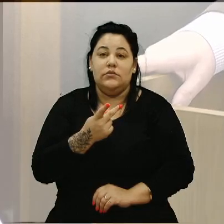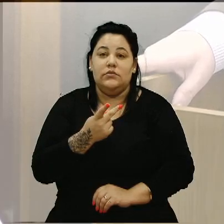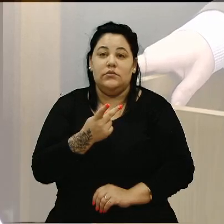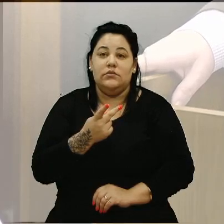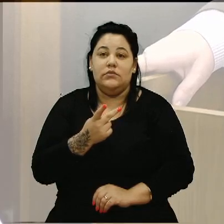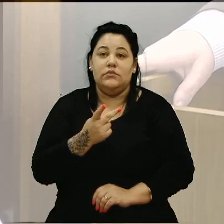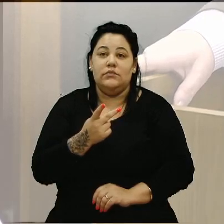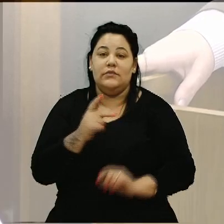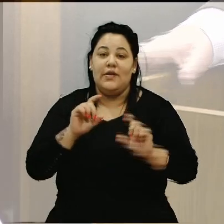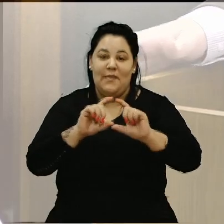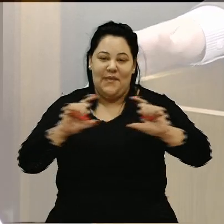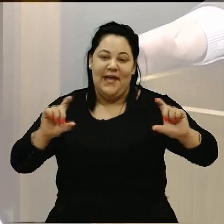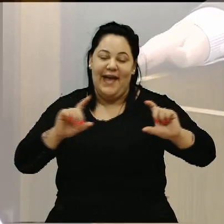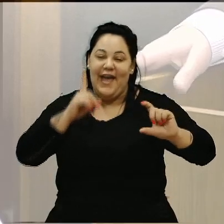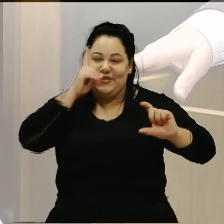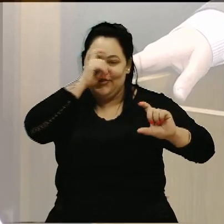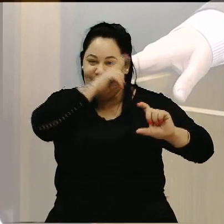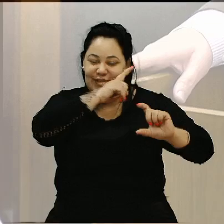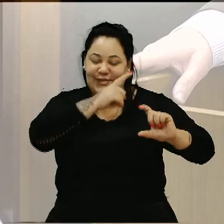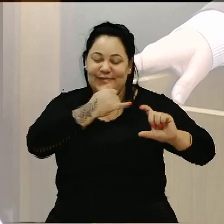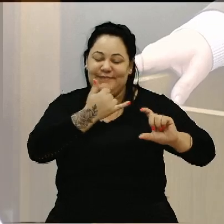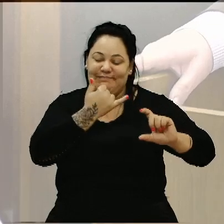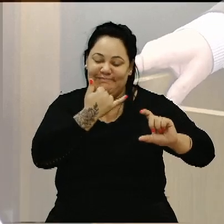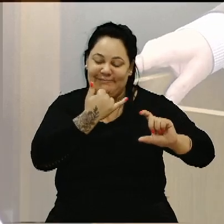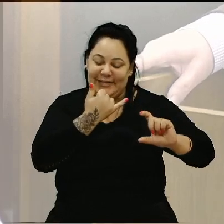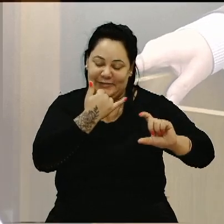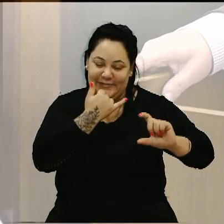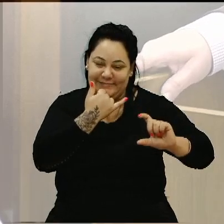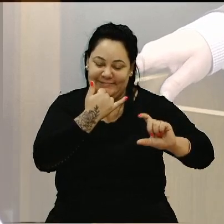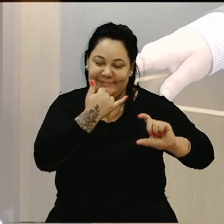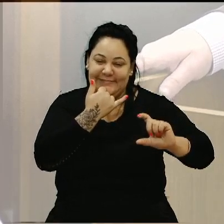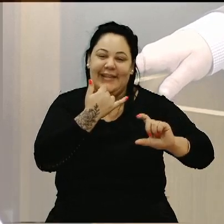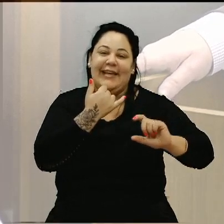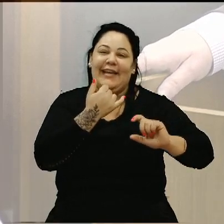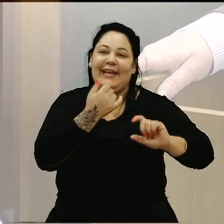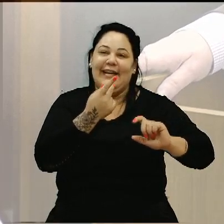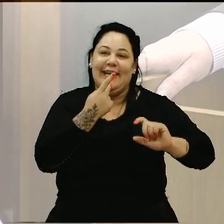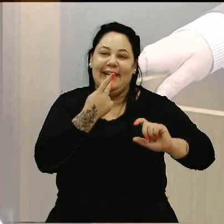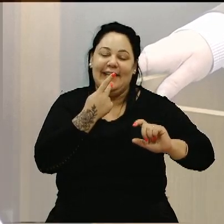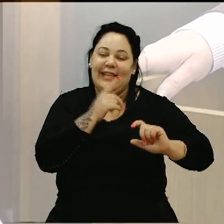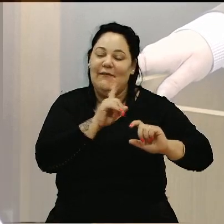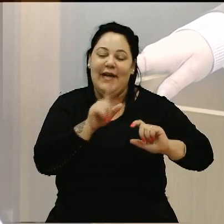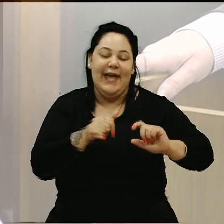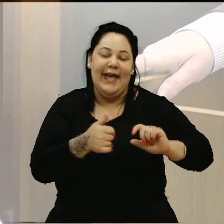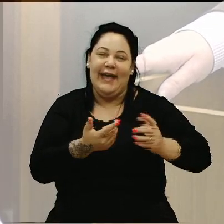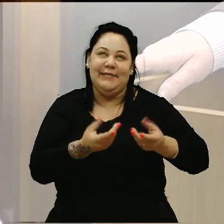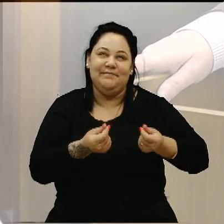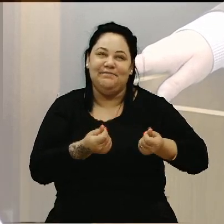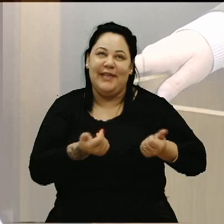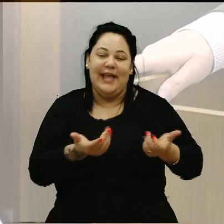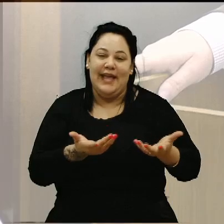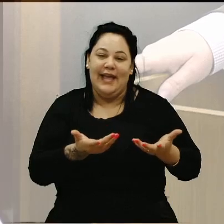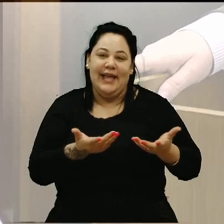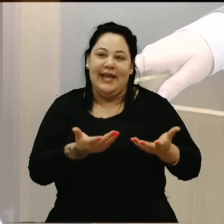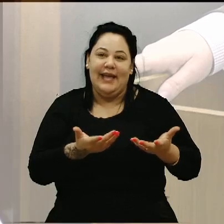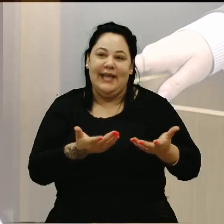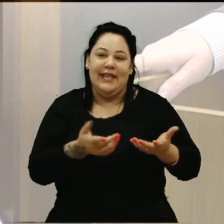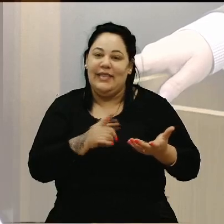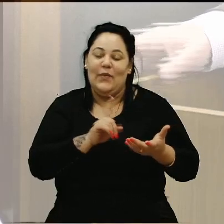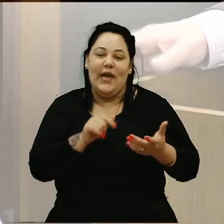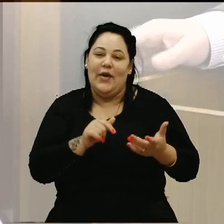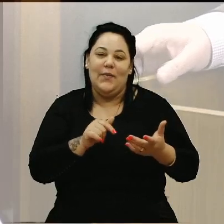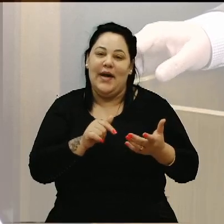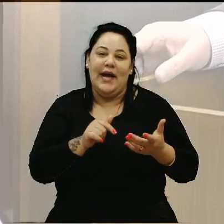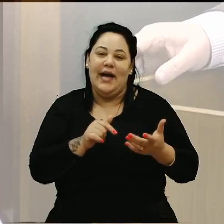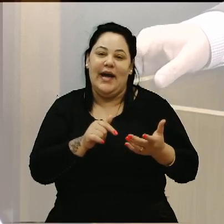perdoem eu sou economista, não sou jurista, mas não é uma revogação de lei.